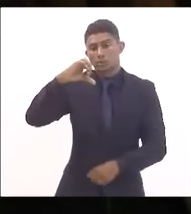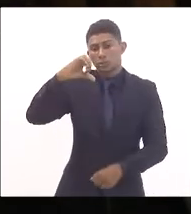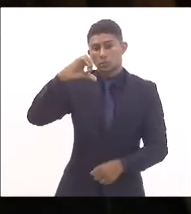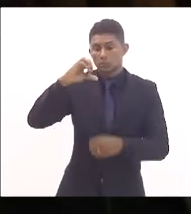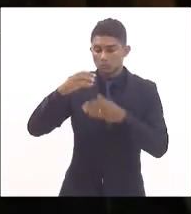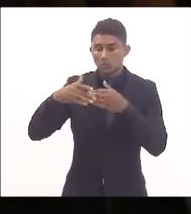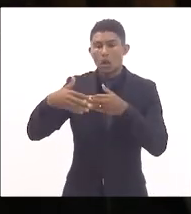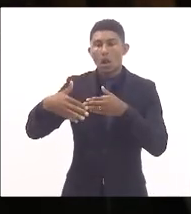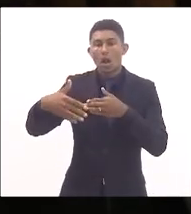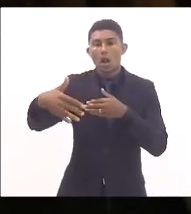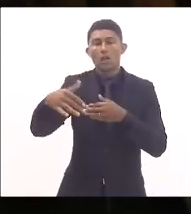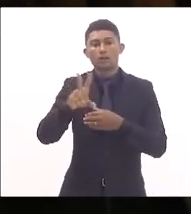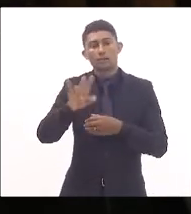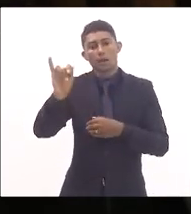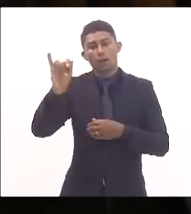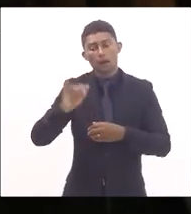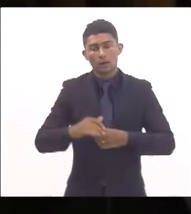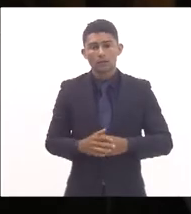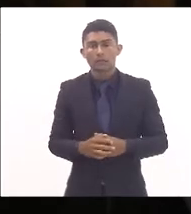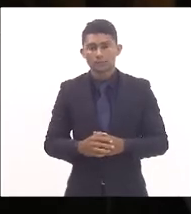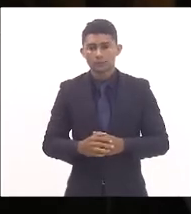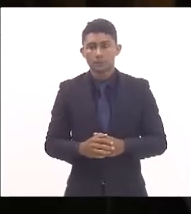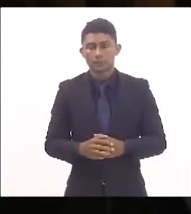9 anos, né? Fora